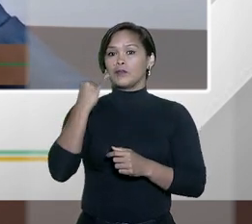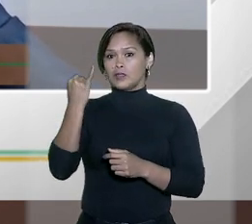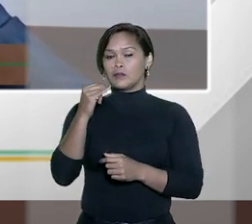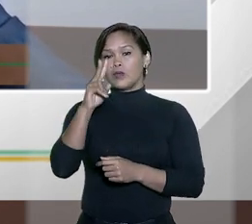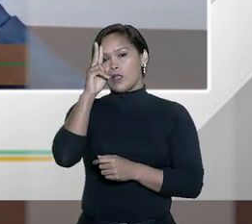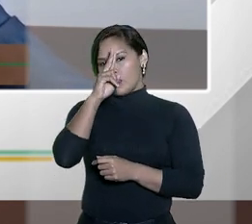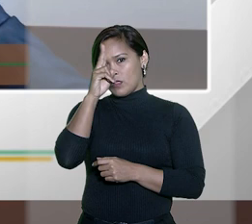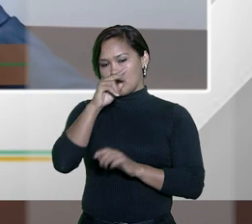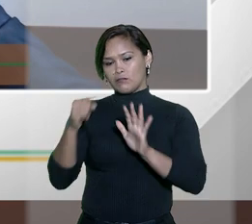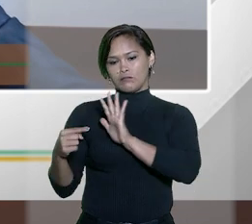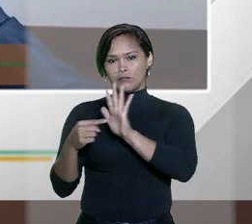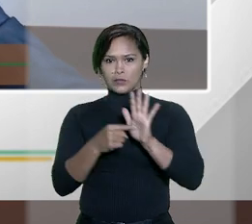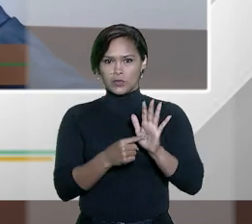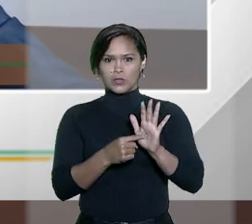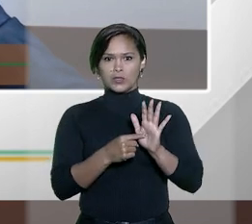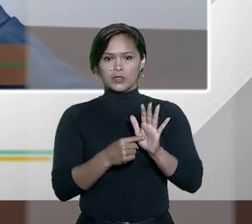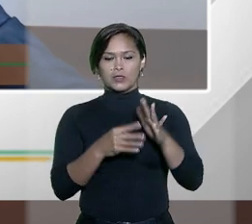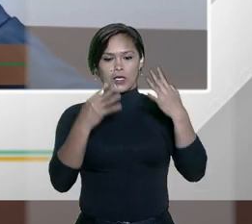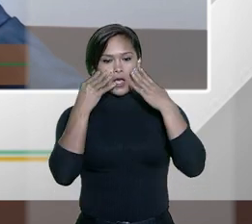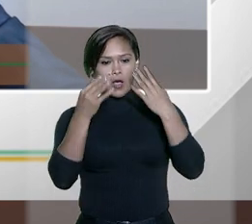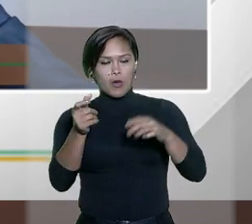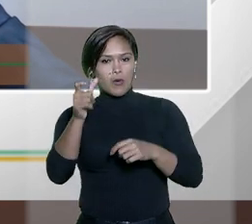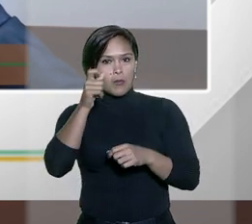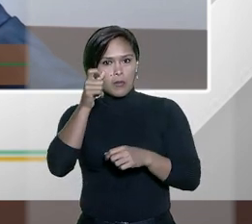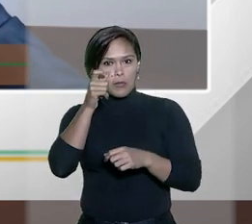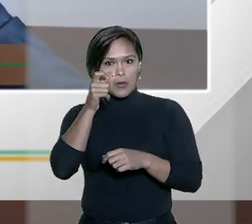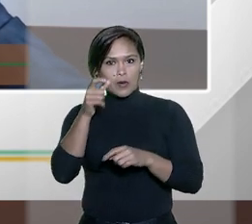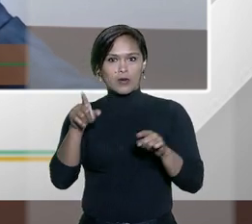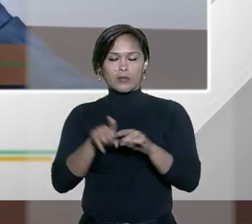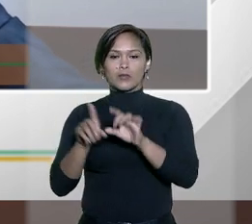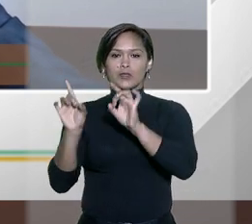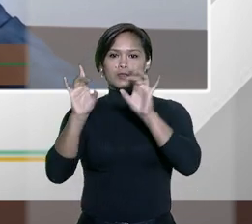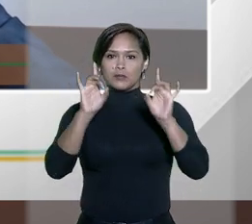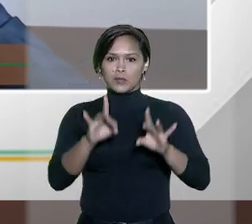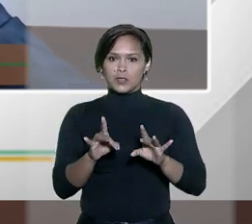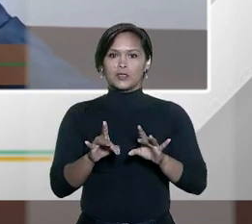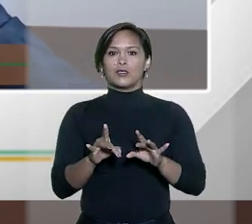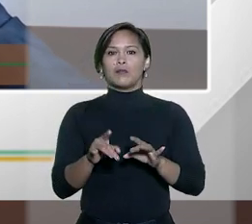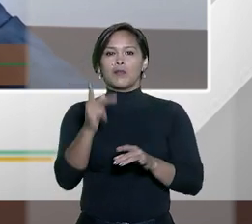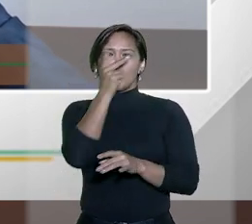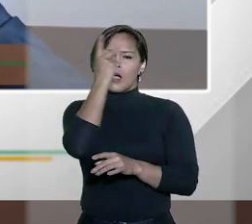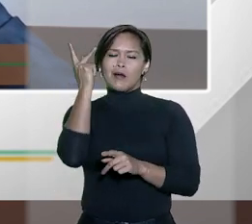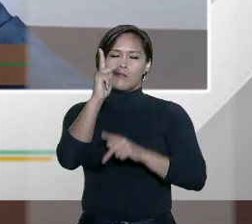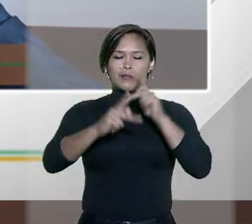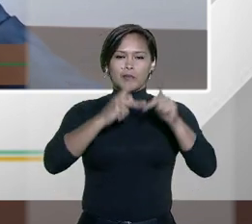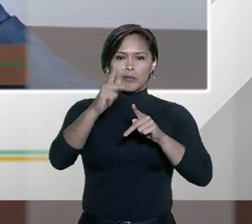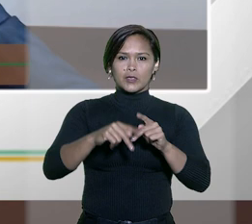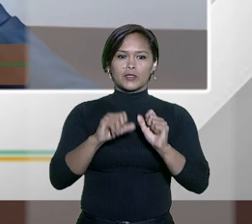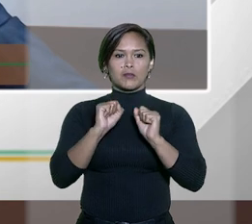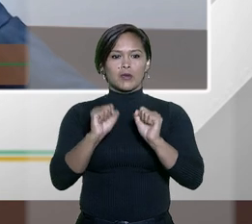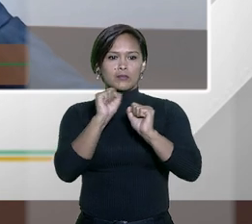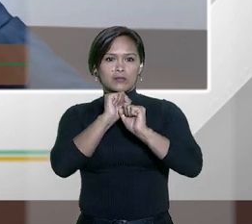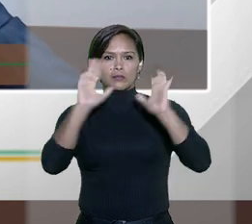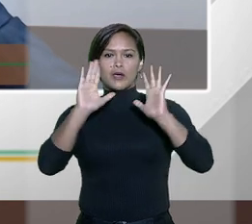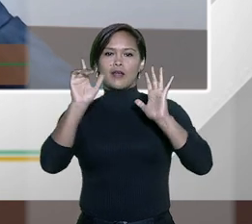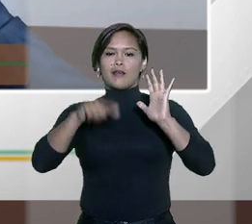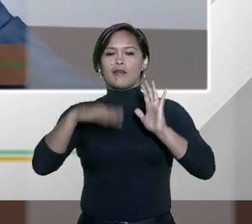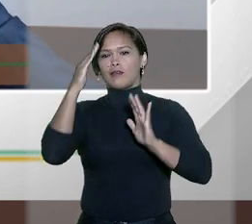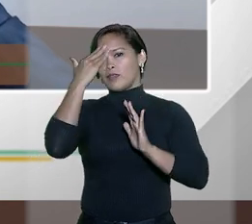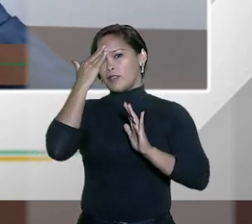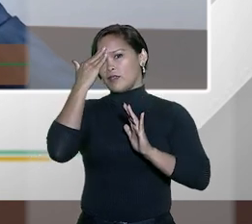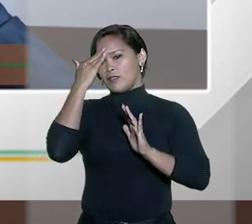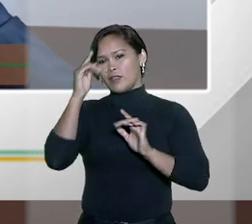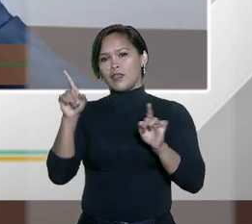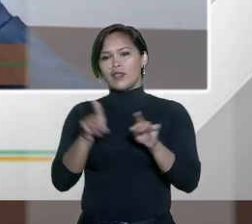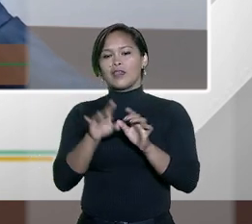importante da gente mostrar ao nosso público que nos ouve, especialmente o público leigo, porque pode se assustar e compreender que